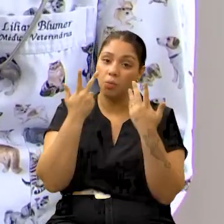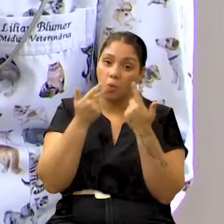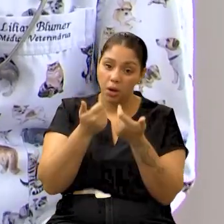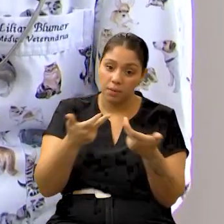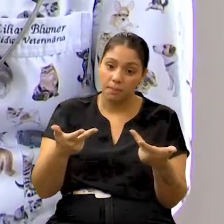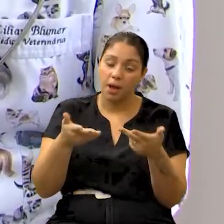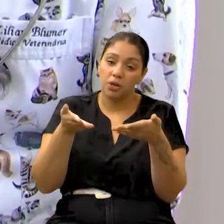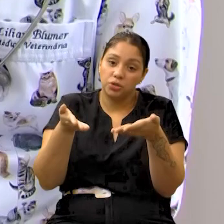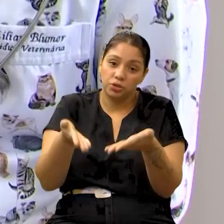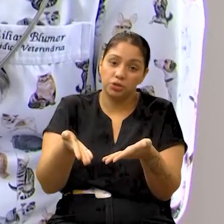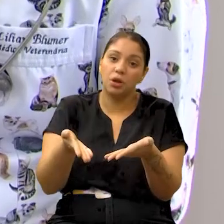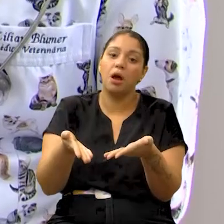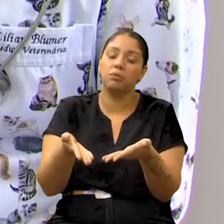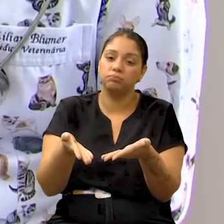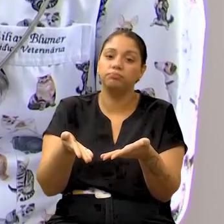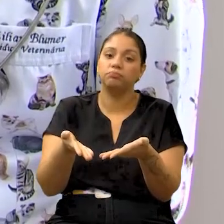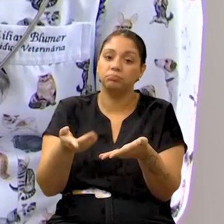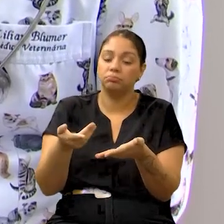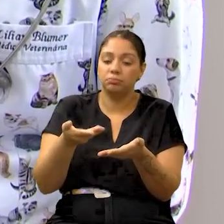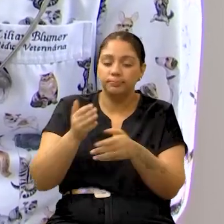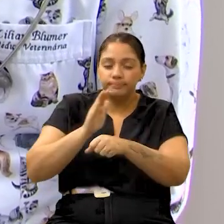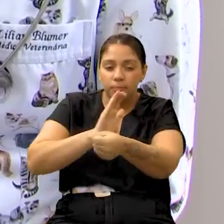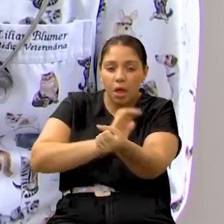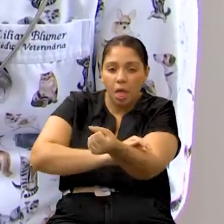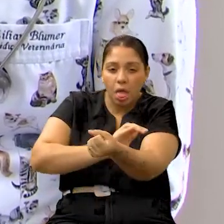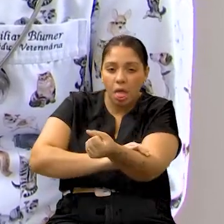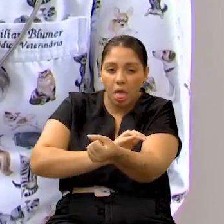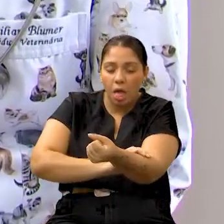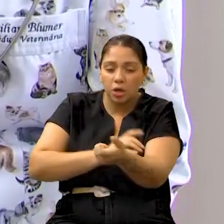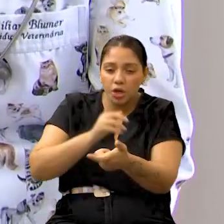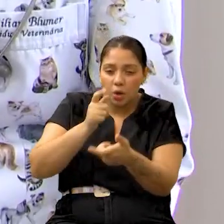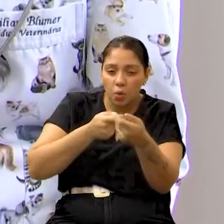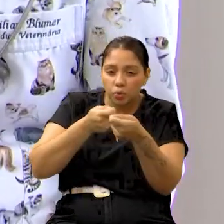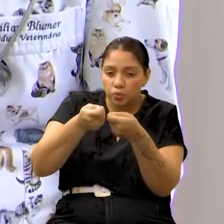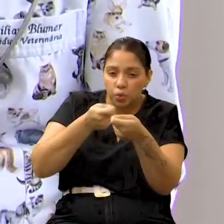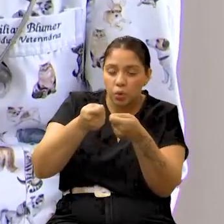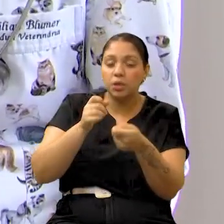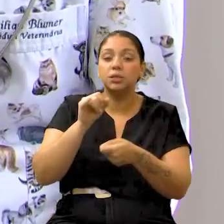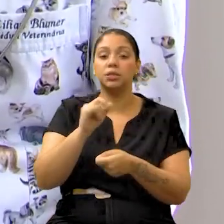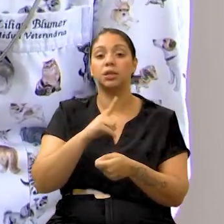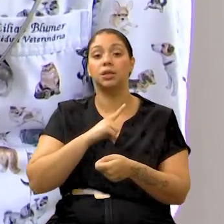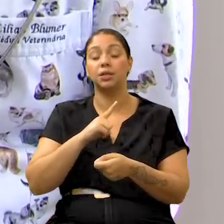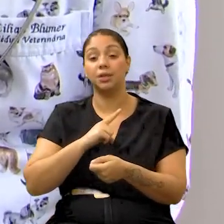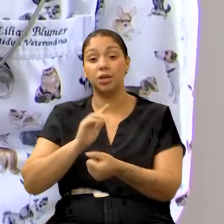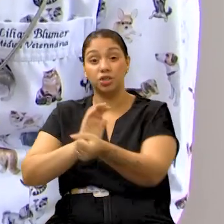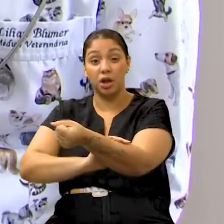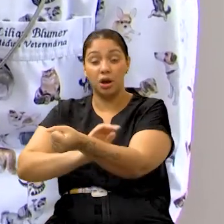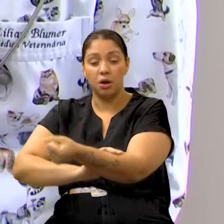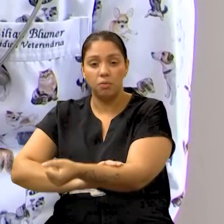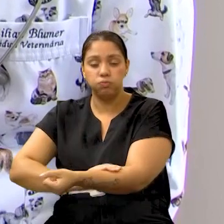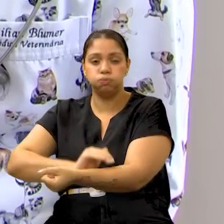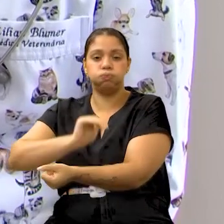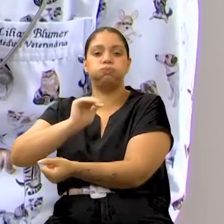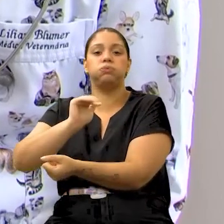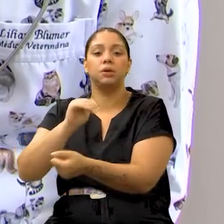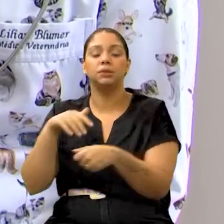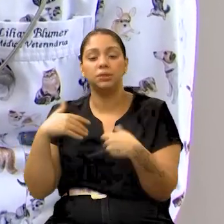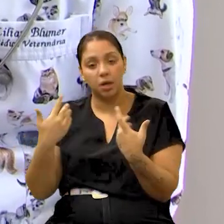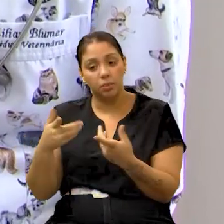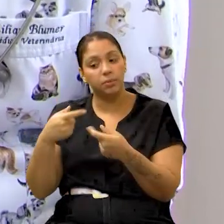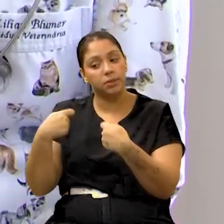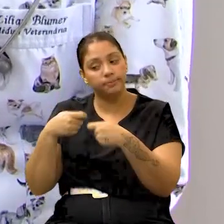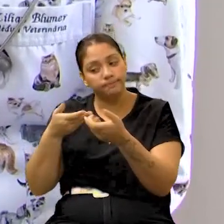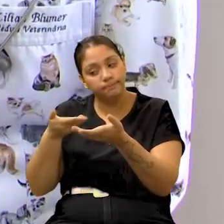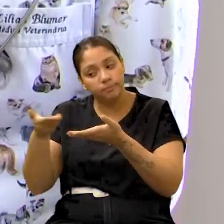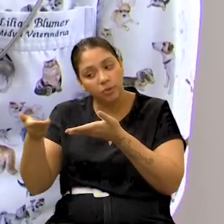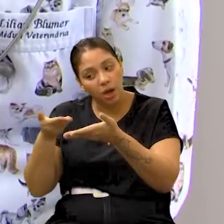exemplo, como eu falei, o rim atua no controle da pressão arterial. Se é um paciente que tem uma pressão arterial aumentada,